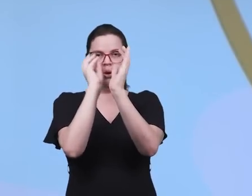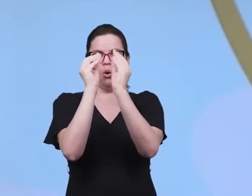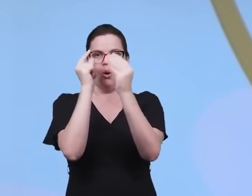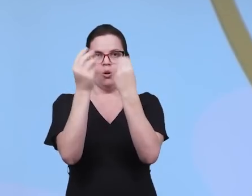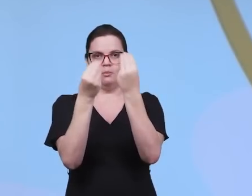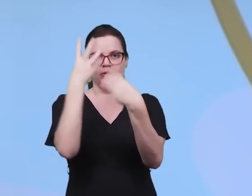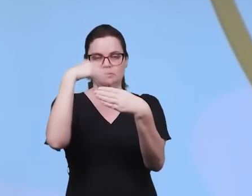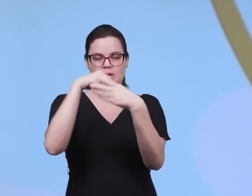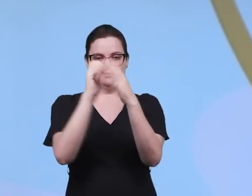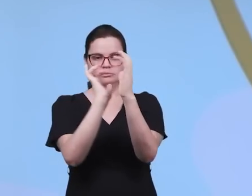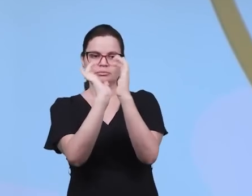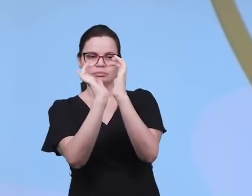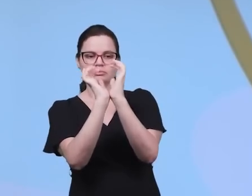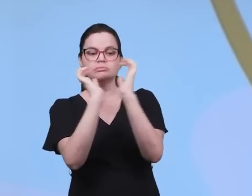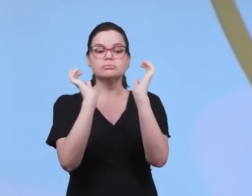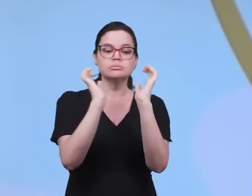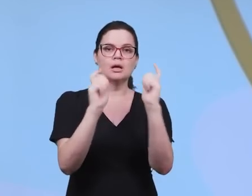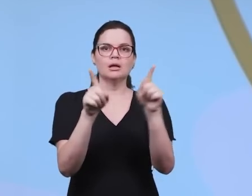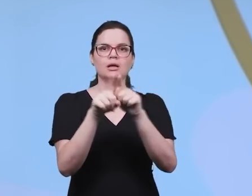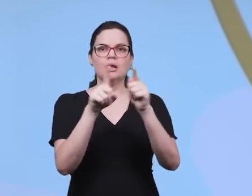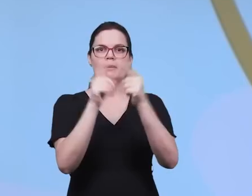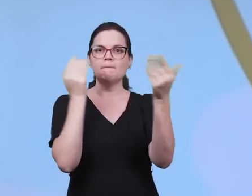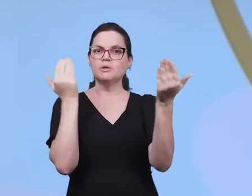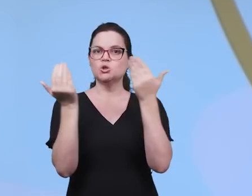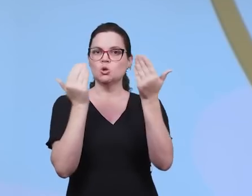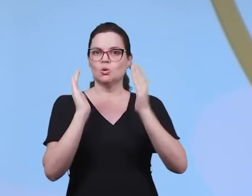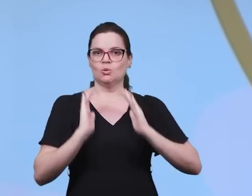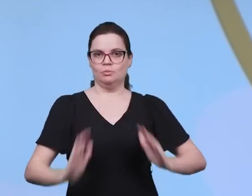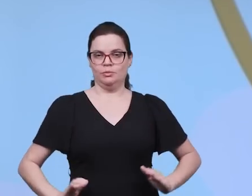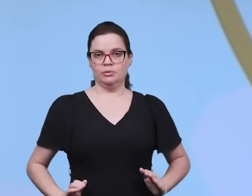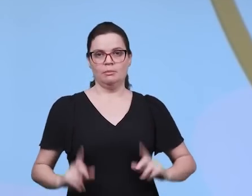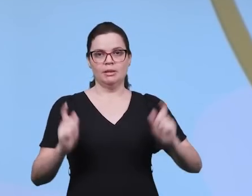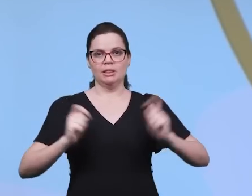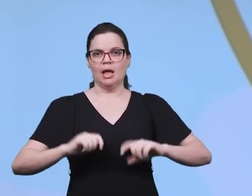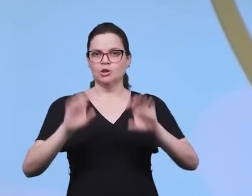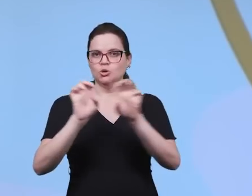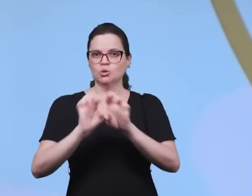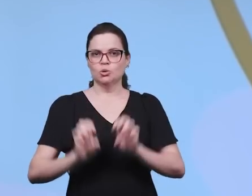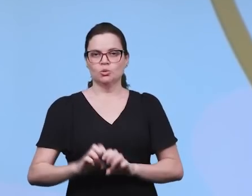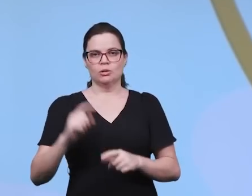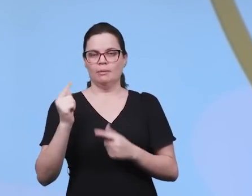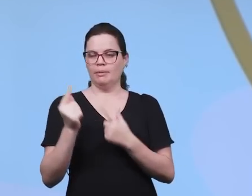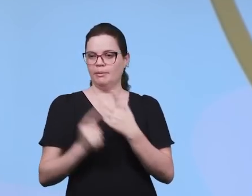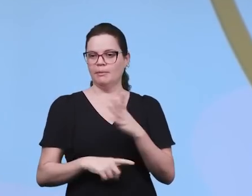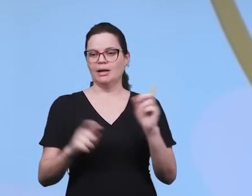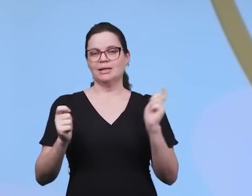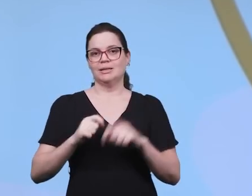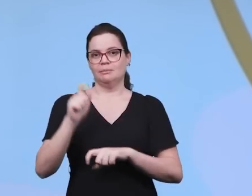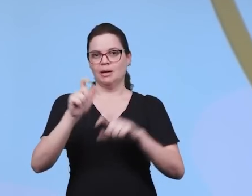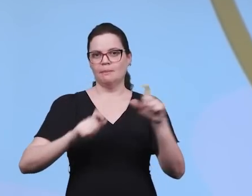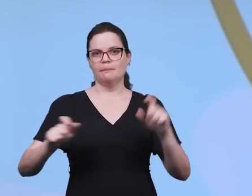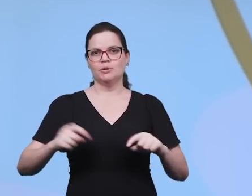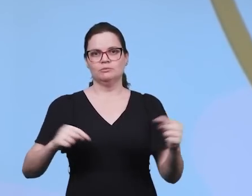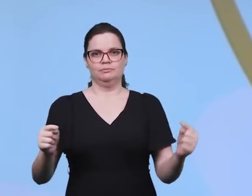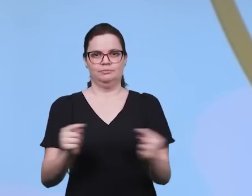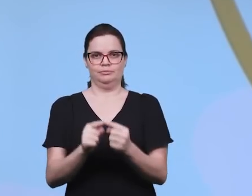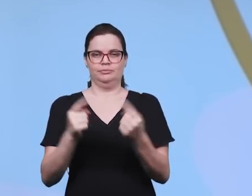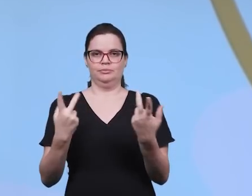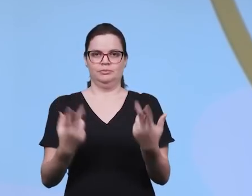questão psicológica, o comportamento, toda uma estrutura que leva aquela pessoa àquela condição e